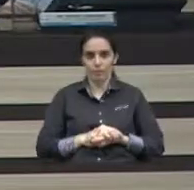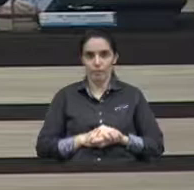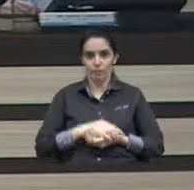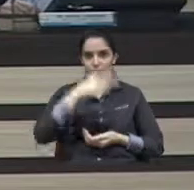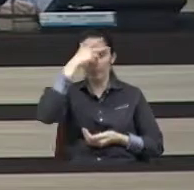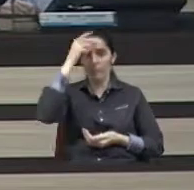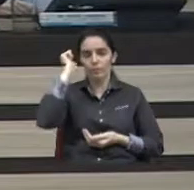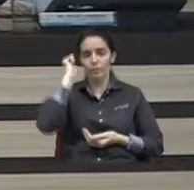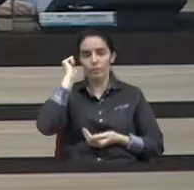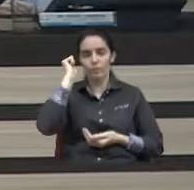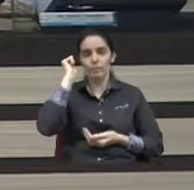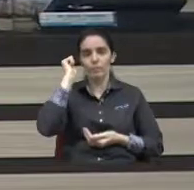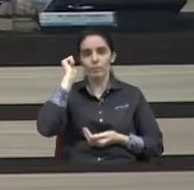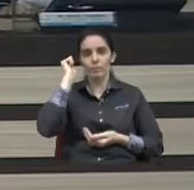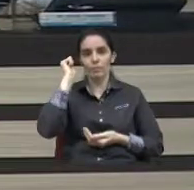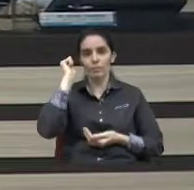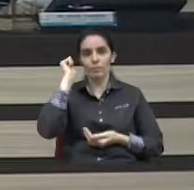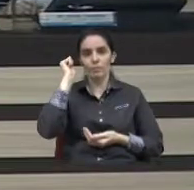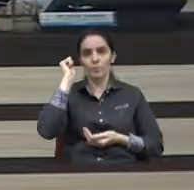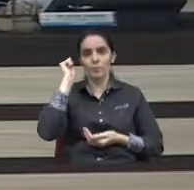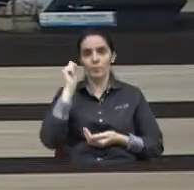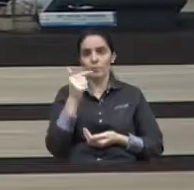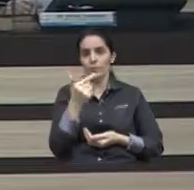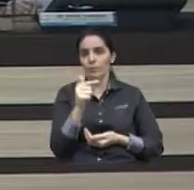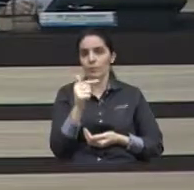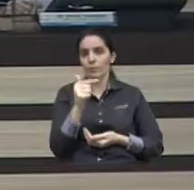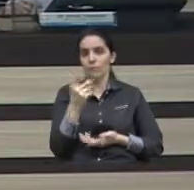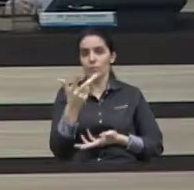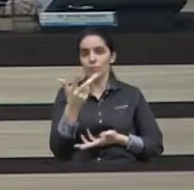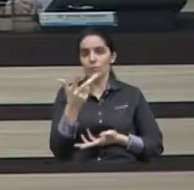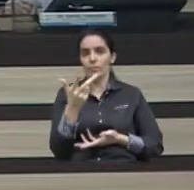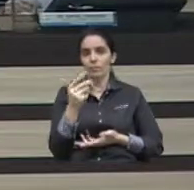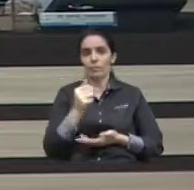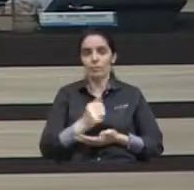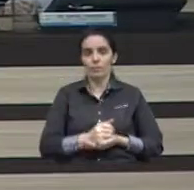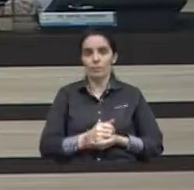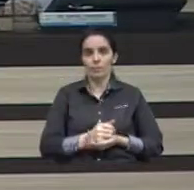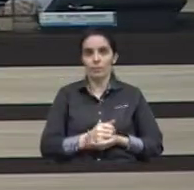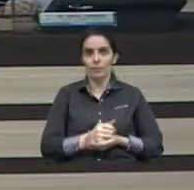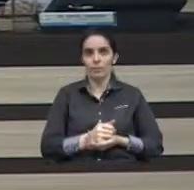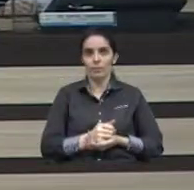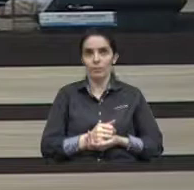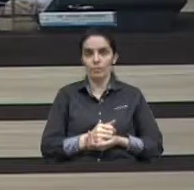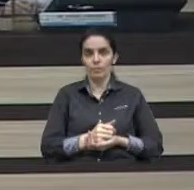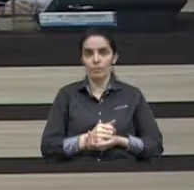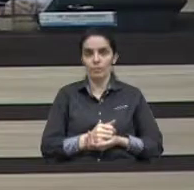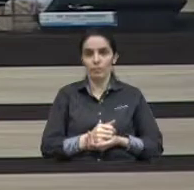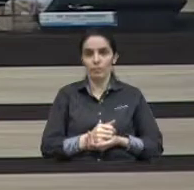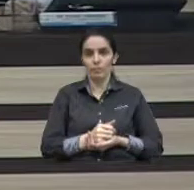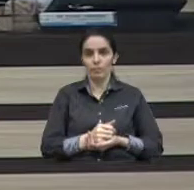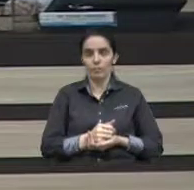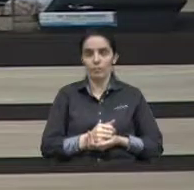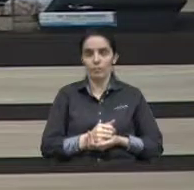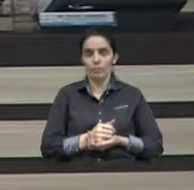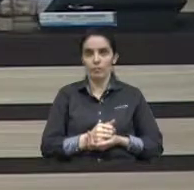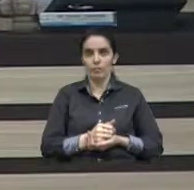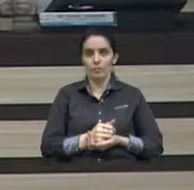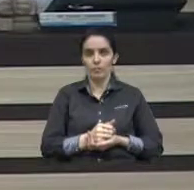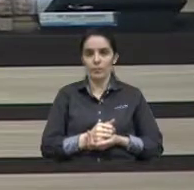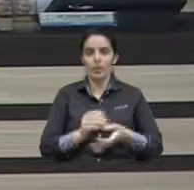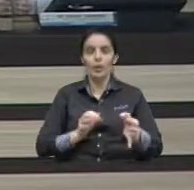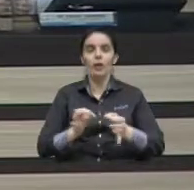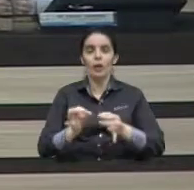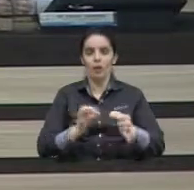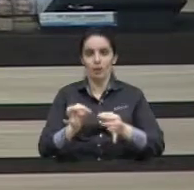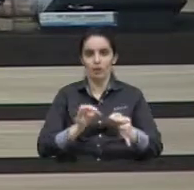prefeitura simplesmente não tem esse, não é o hábito. Então, a gente está fazendo um projeto